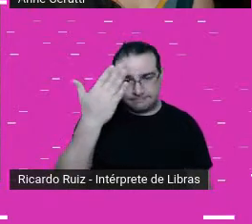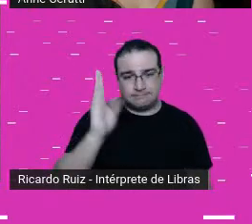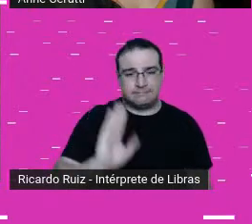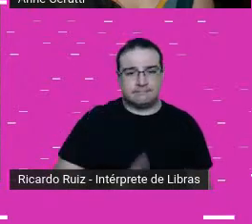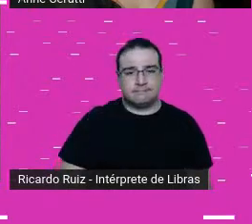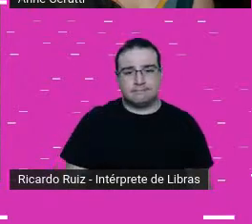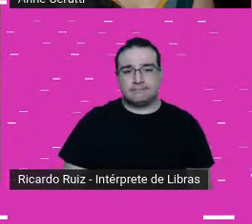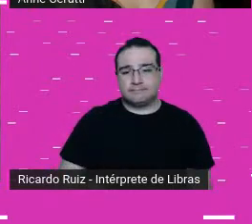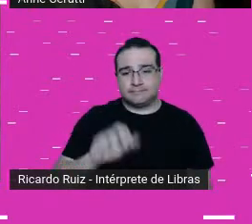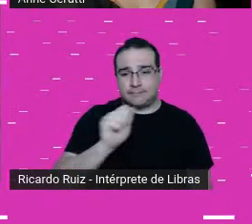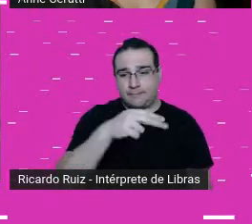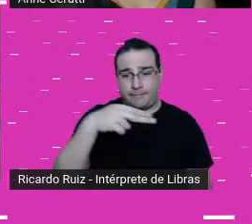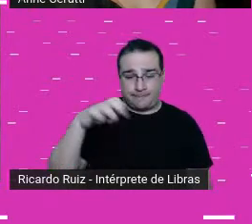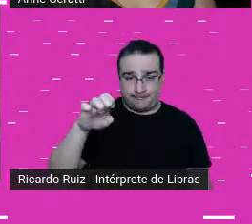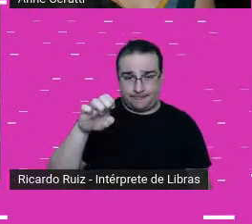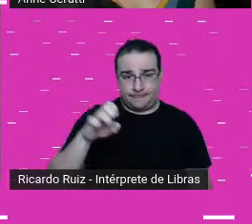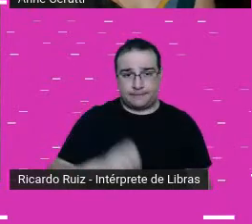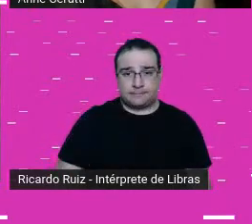Anne,